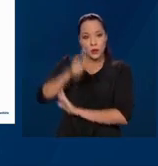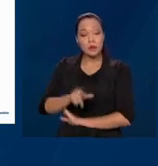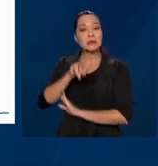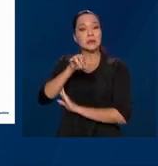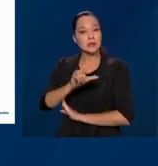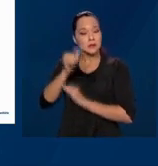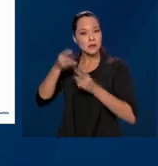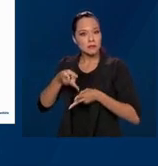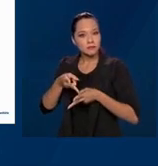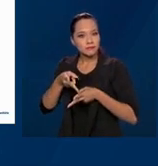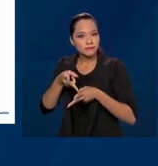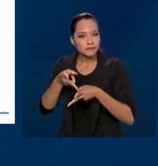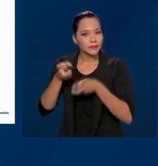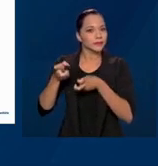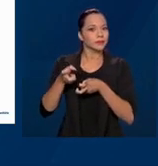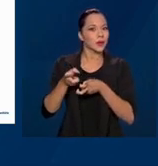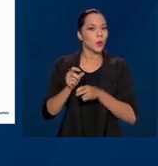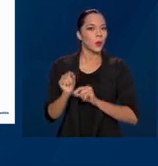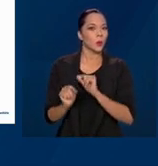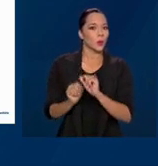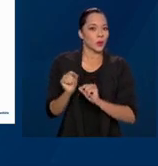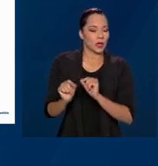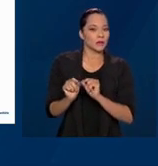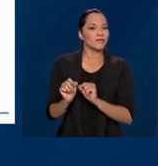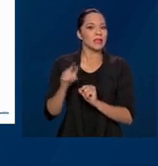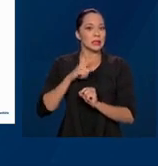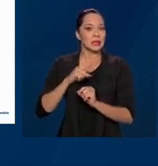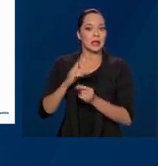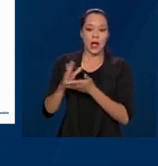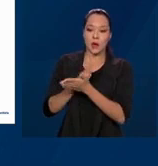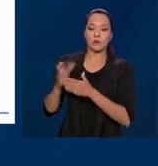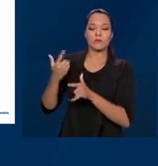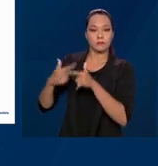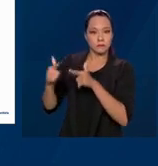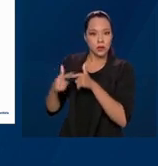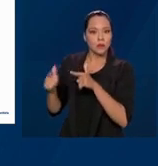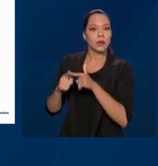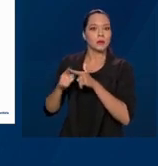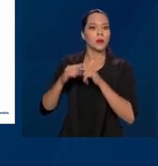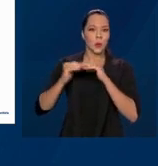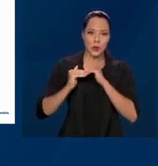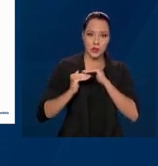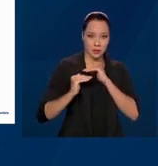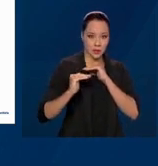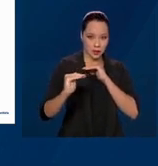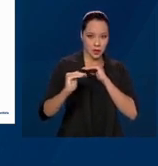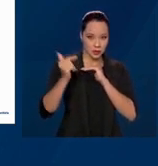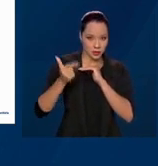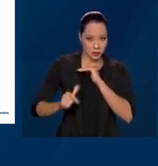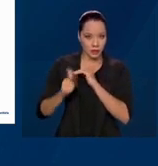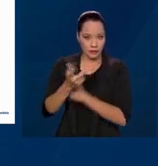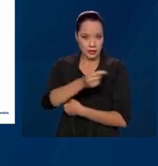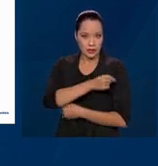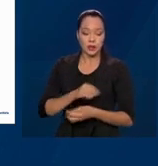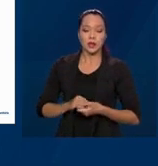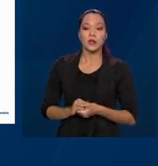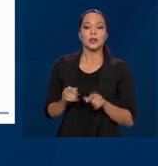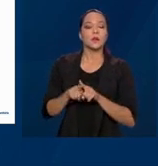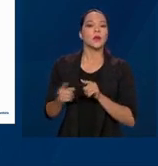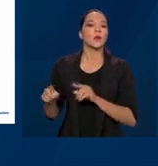observe que há algum problema relacionado à estabilidade. E o último